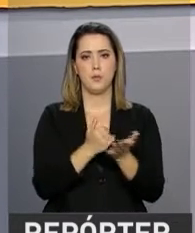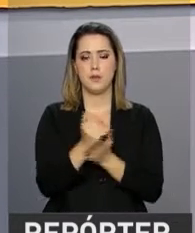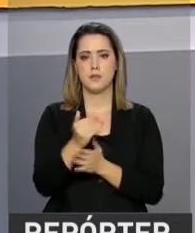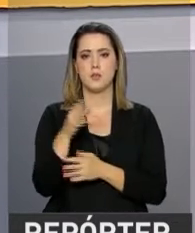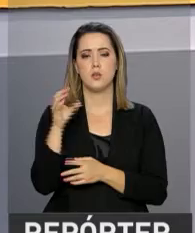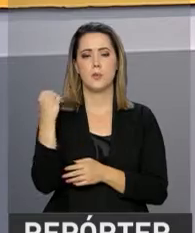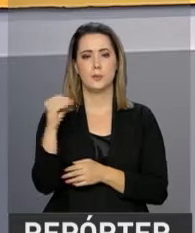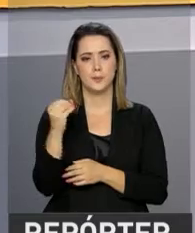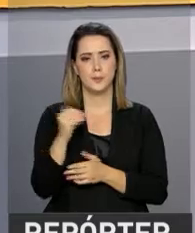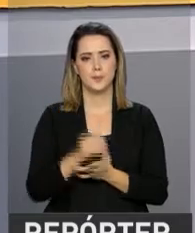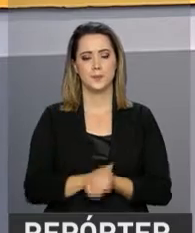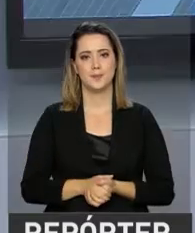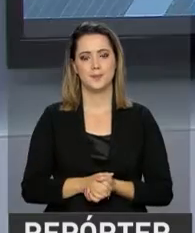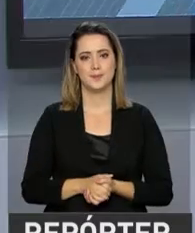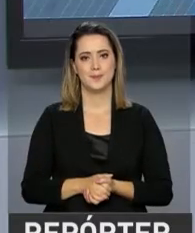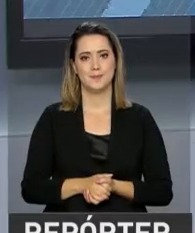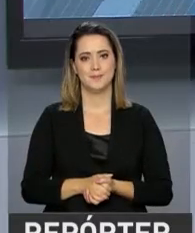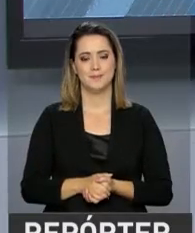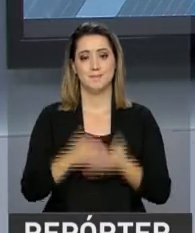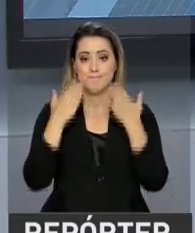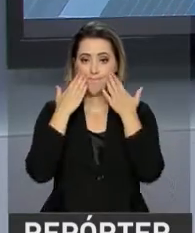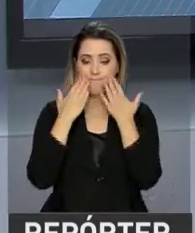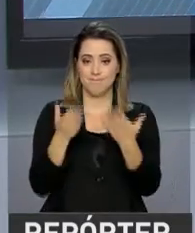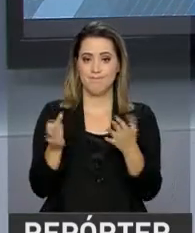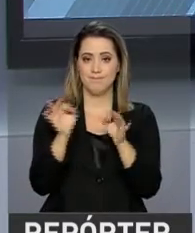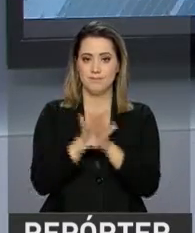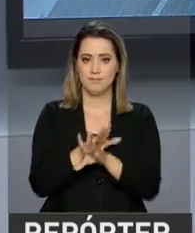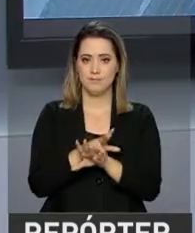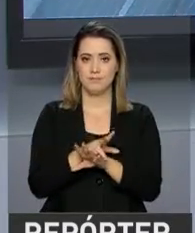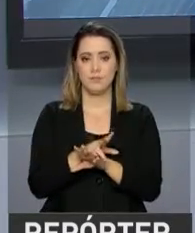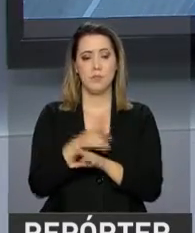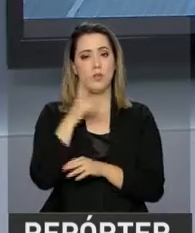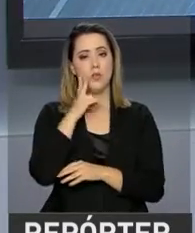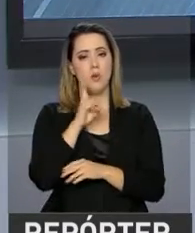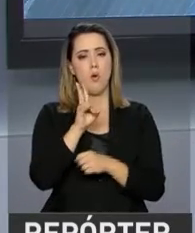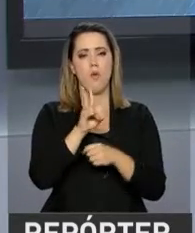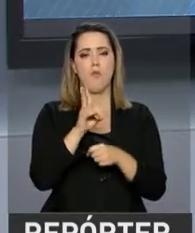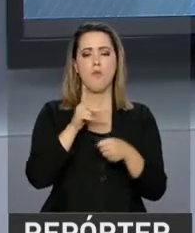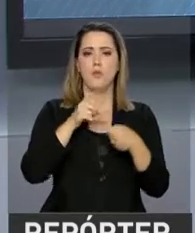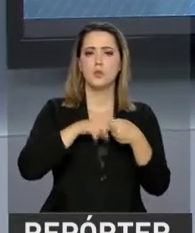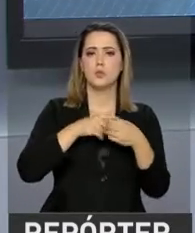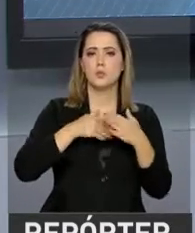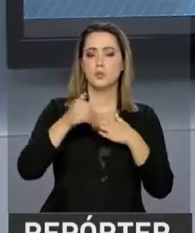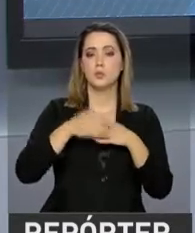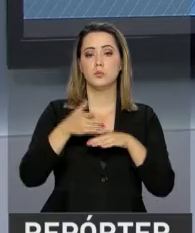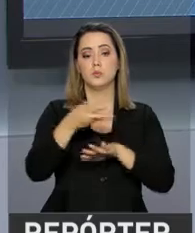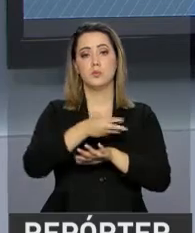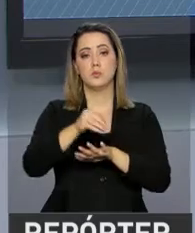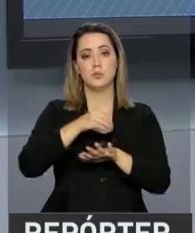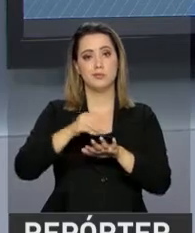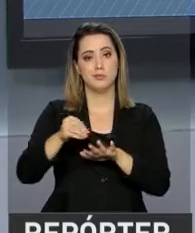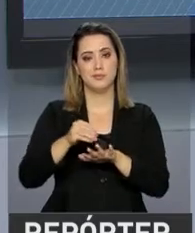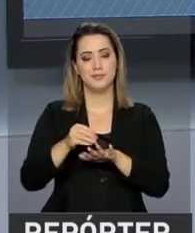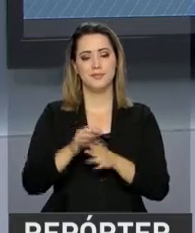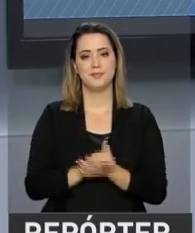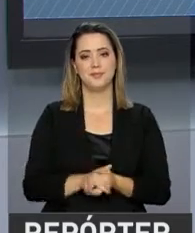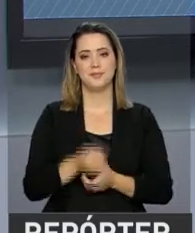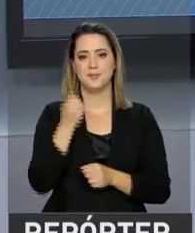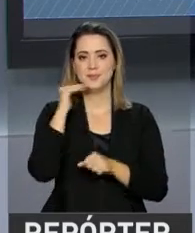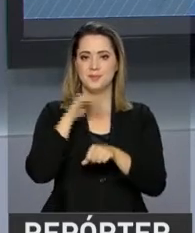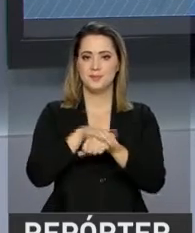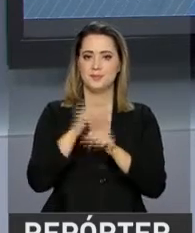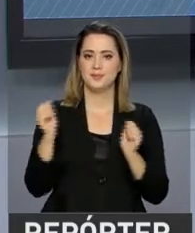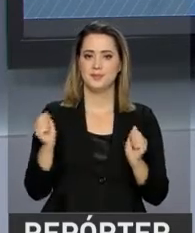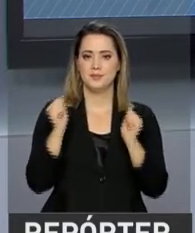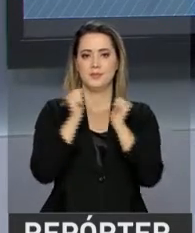ser aberta em outubro o repórter nbr fica por aqui nós votamos a qualquer momento com outras informações uma boa